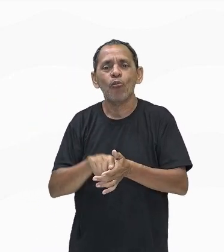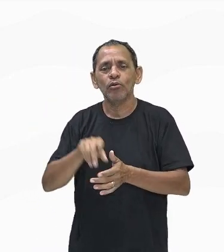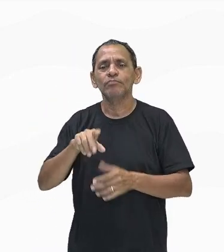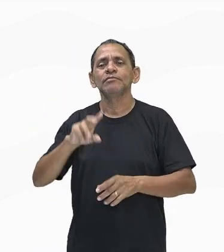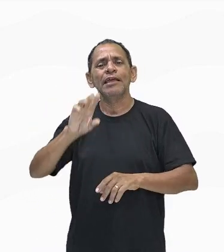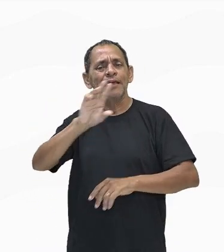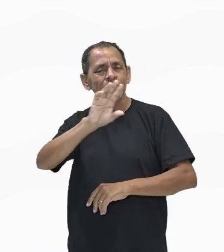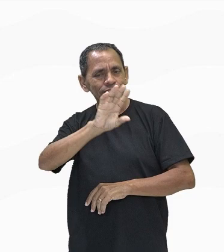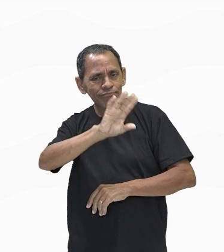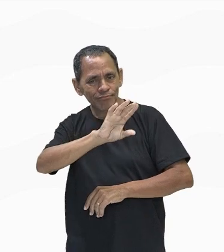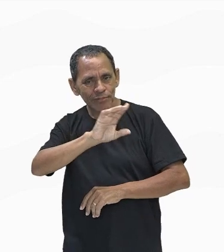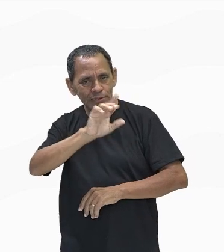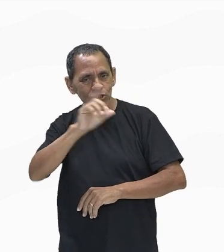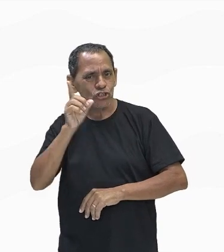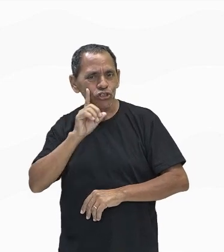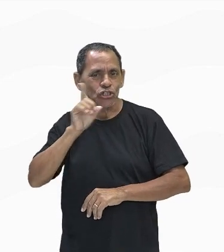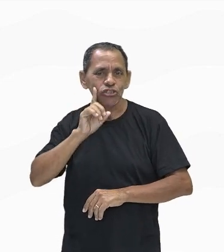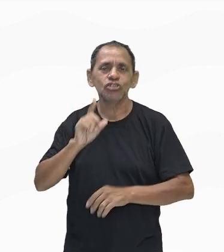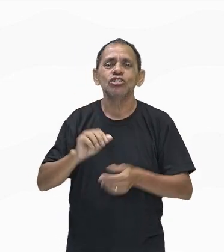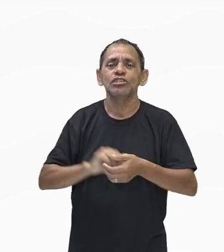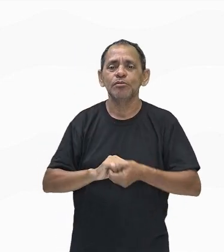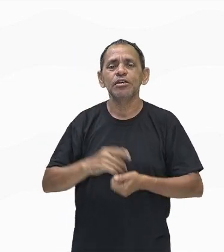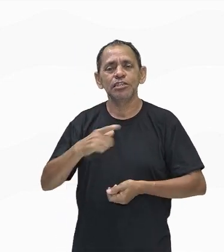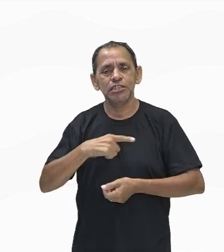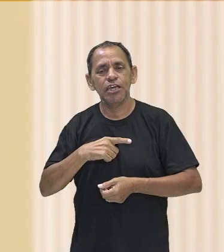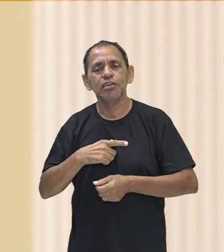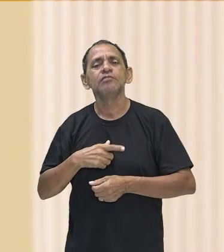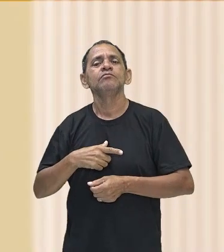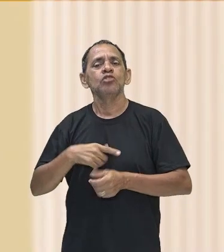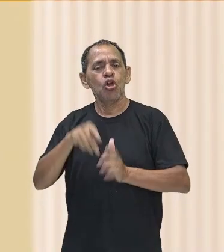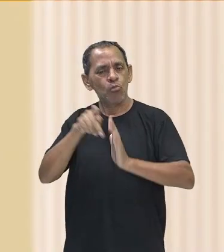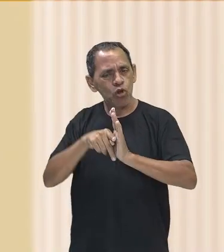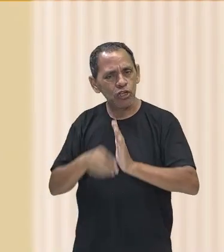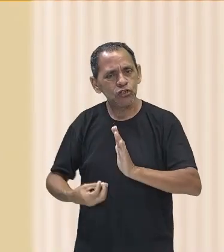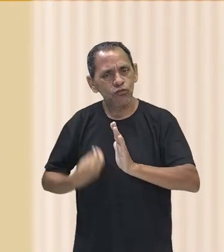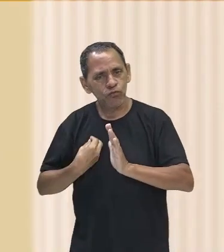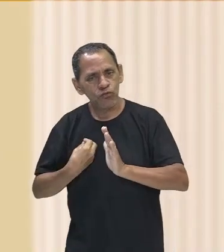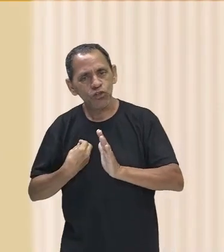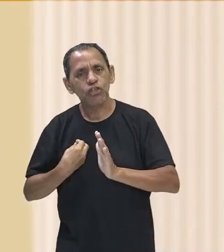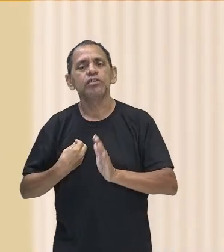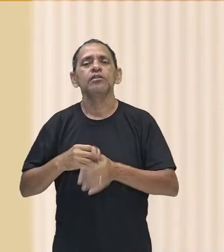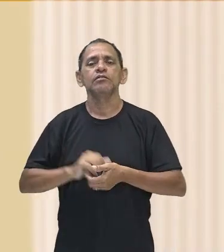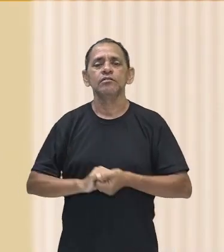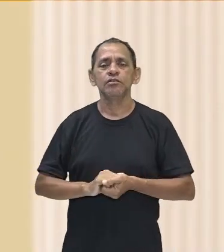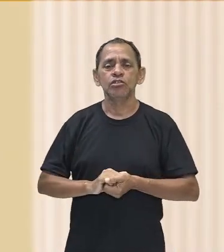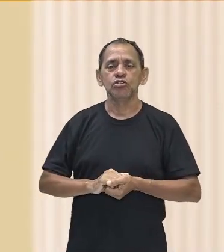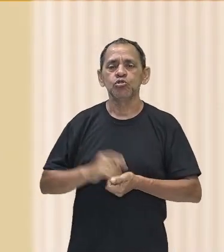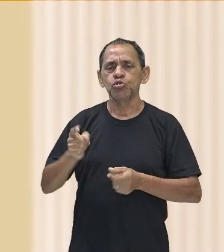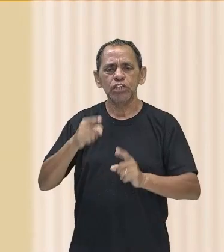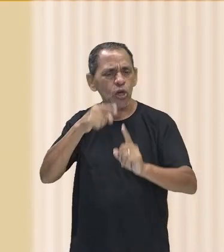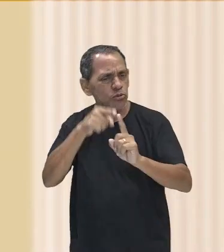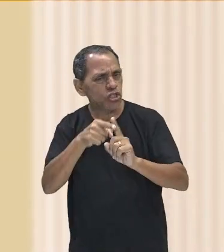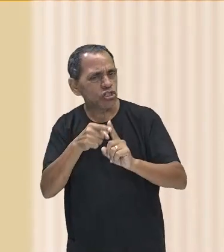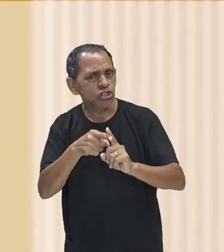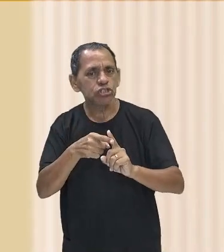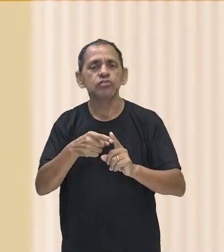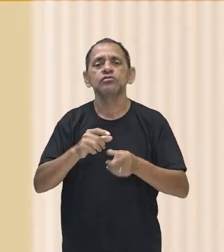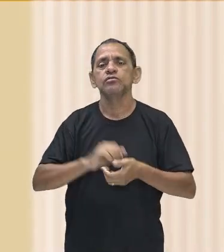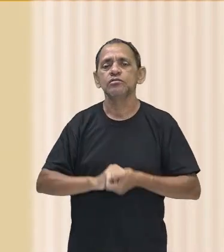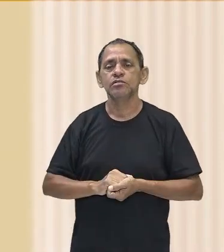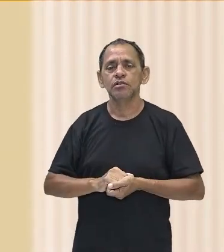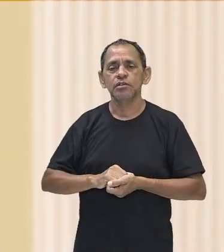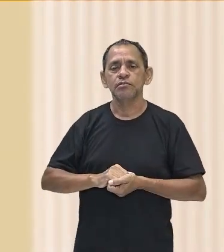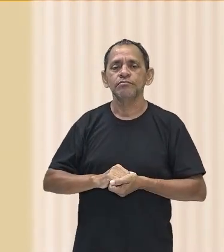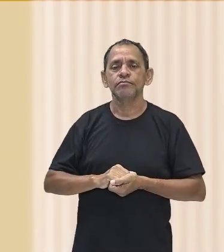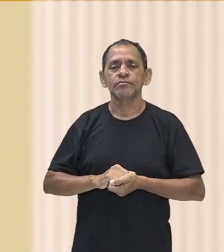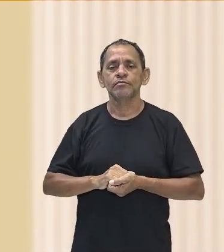competindo quem tem o melhor propósito, quem já tem propósito, quem tem projeto de vida, quem não tem projeto de vida. Ninguém está falando isso. A gente só quer que